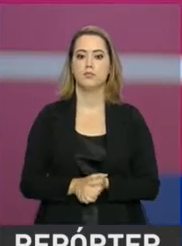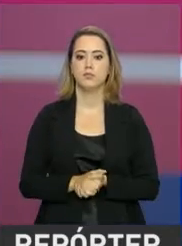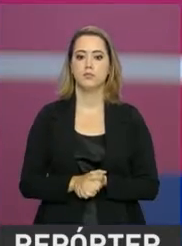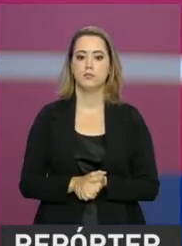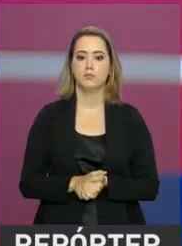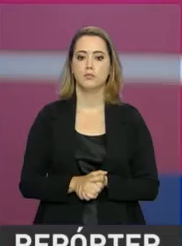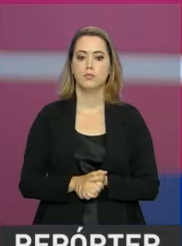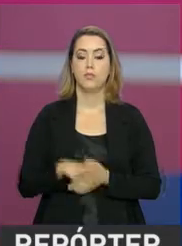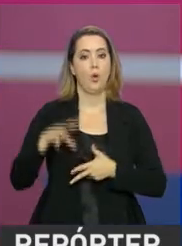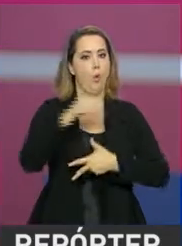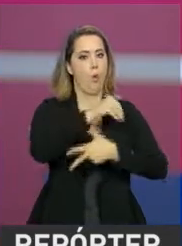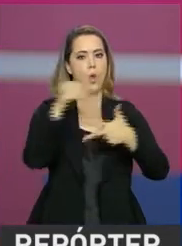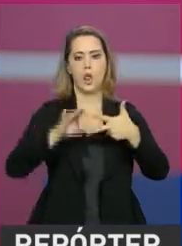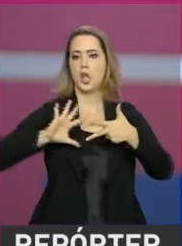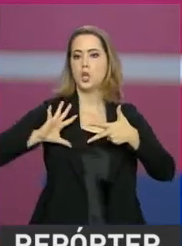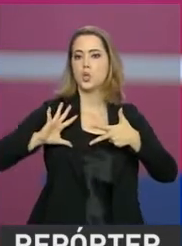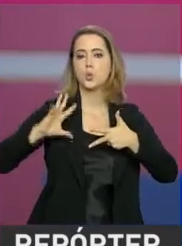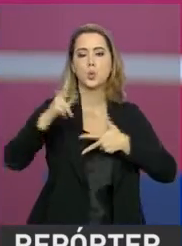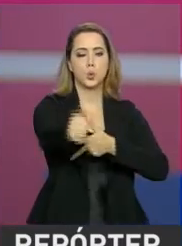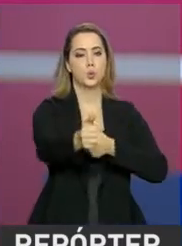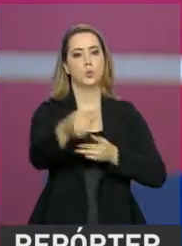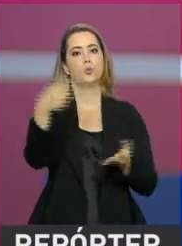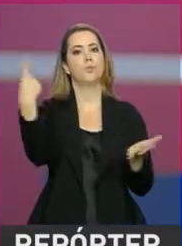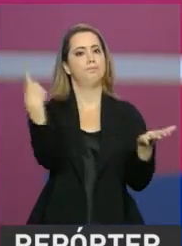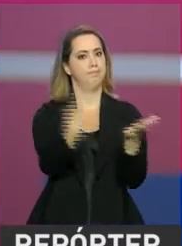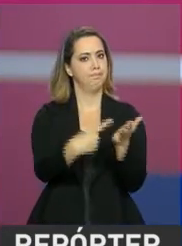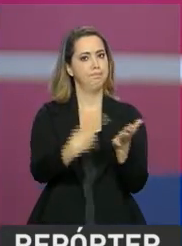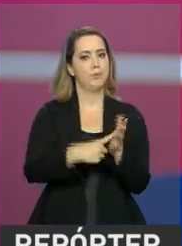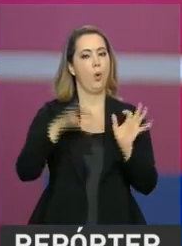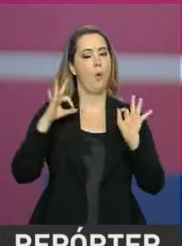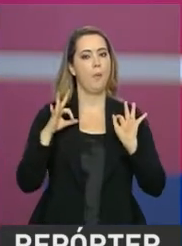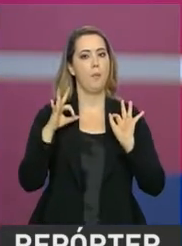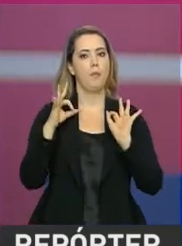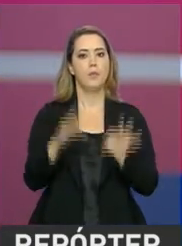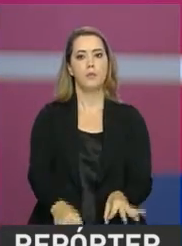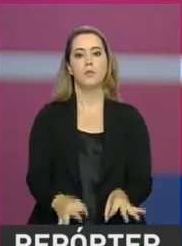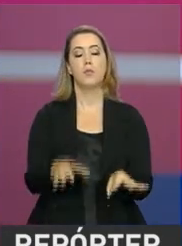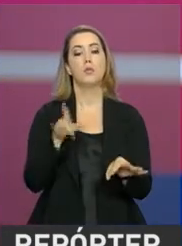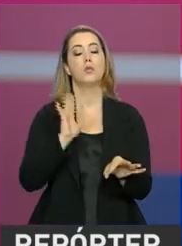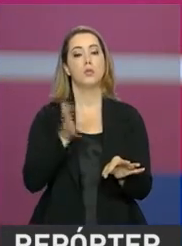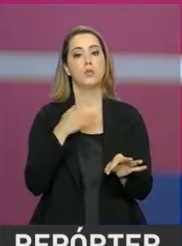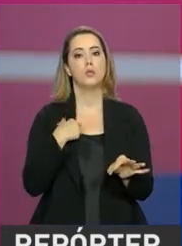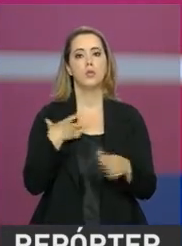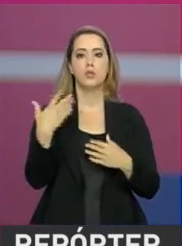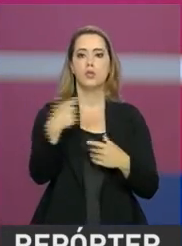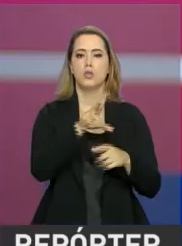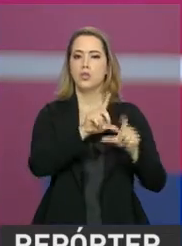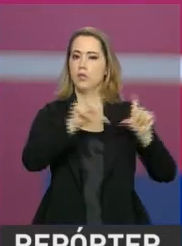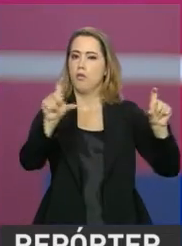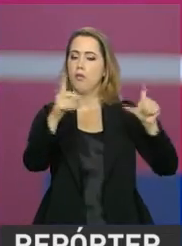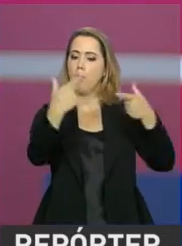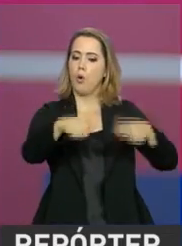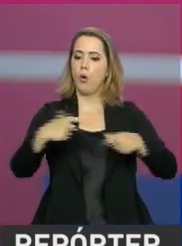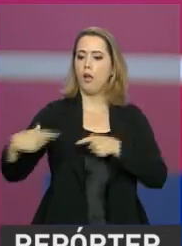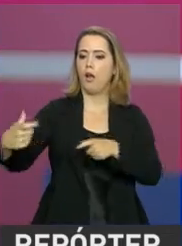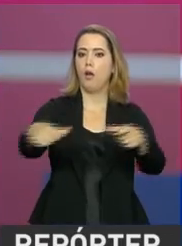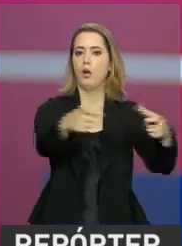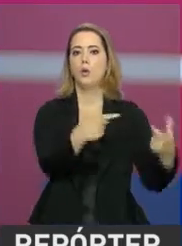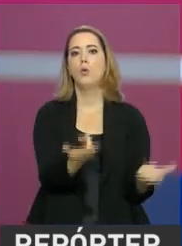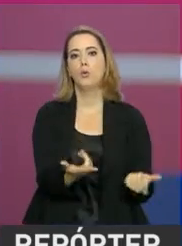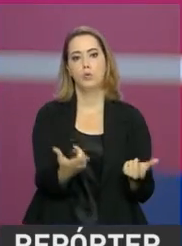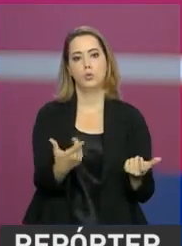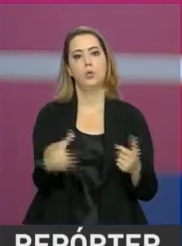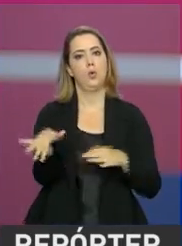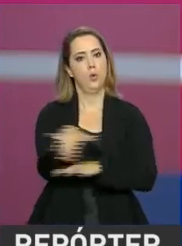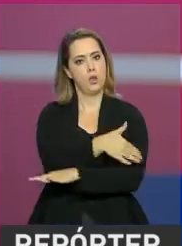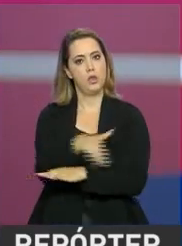relação à lenta tudo pronto preparado já estamos anunciando aí o ensalamento a identificação de onde cada jovem